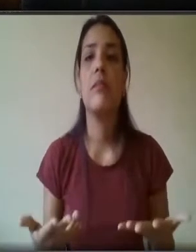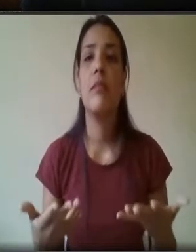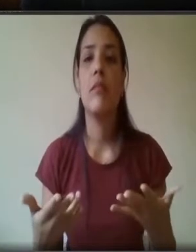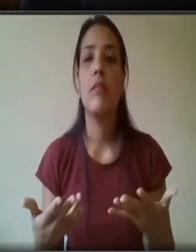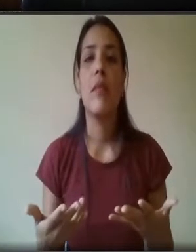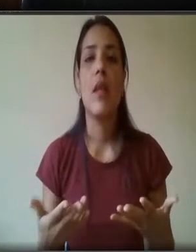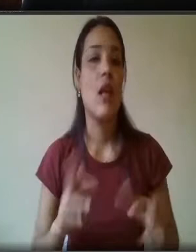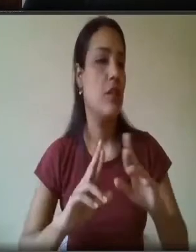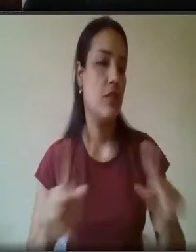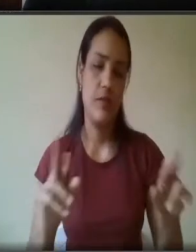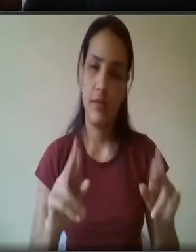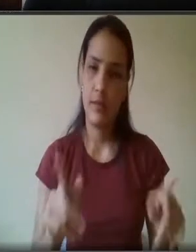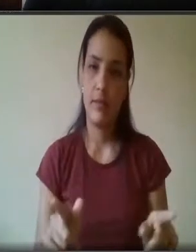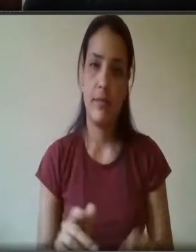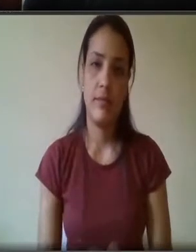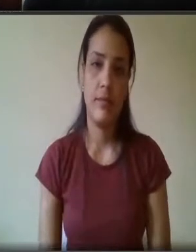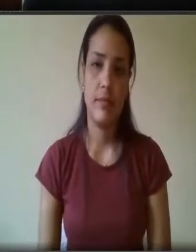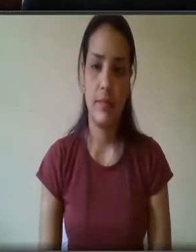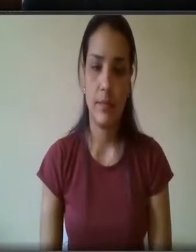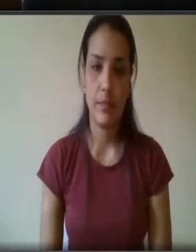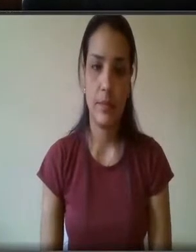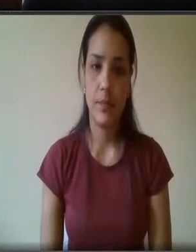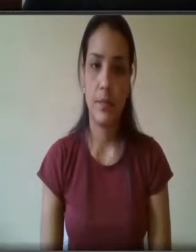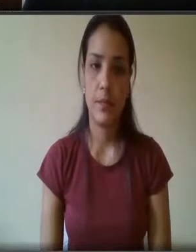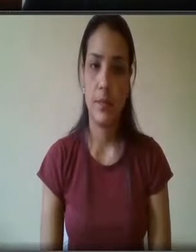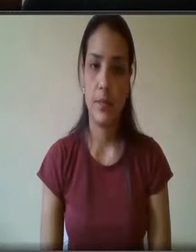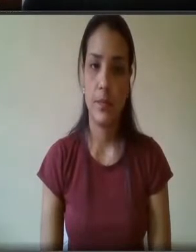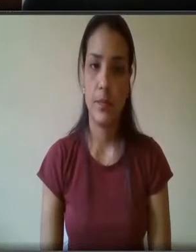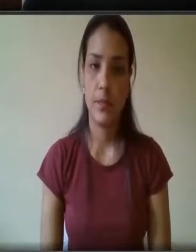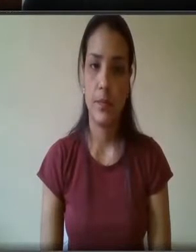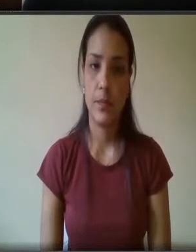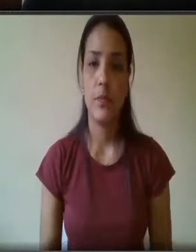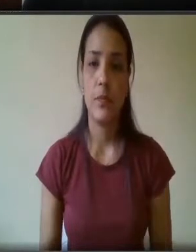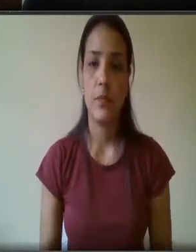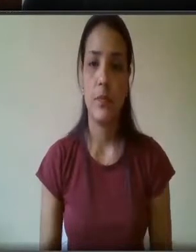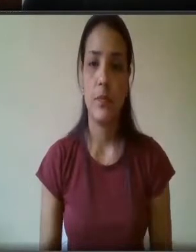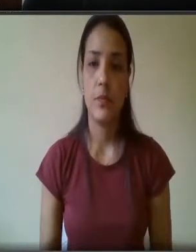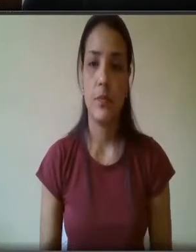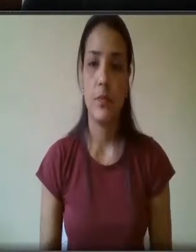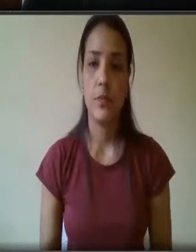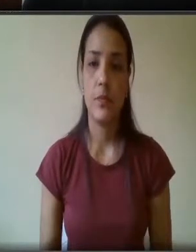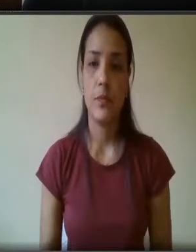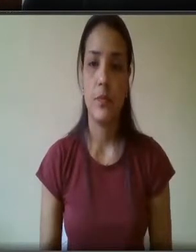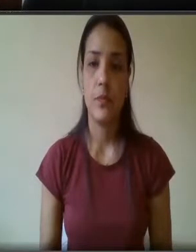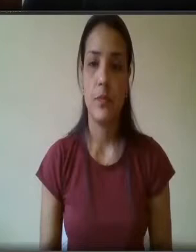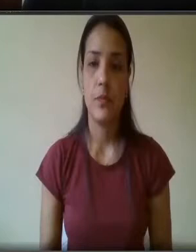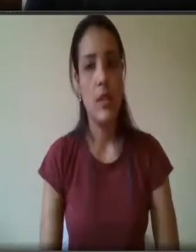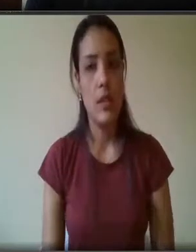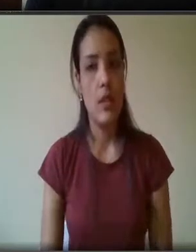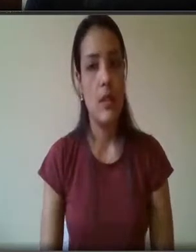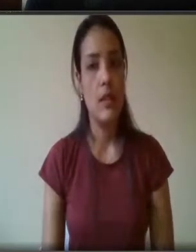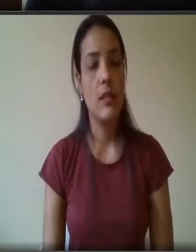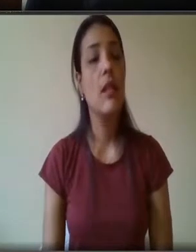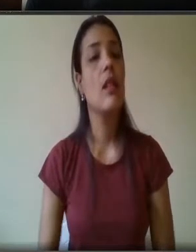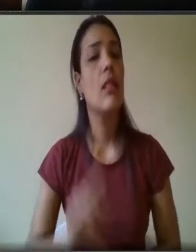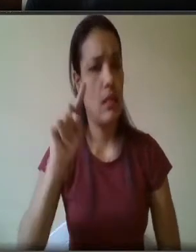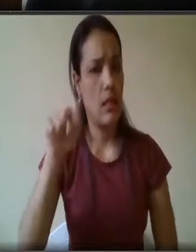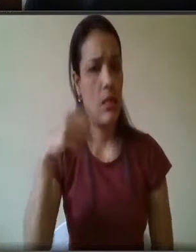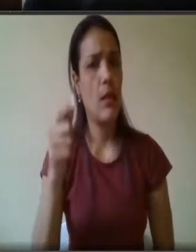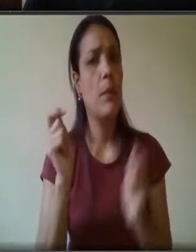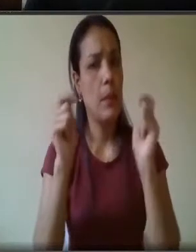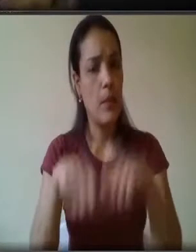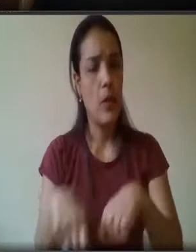colocar a questão, e assim, para a gente ganhar tempo, minha sugestão é que a gente pode voltar depois para